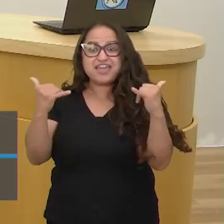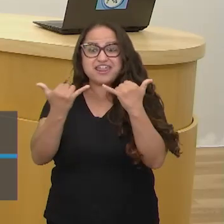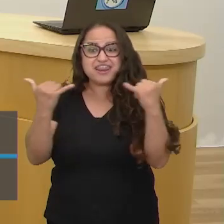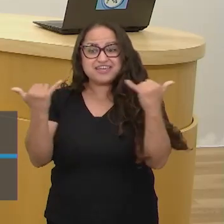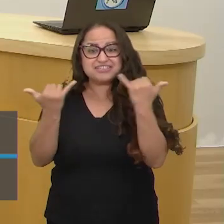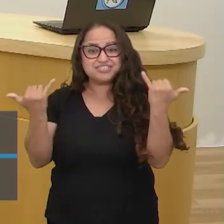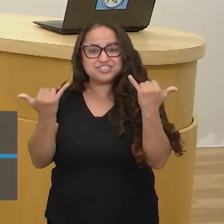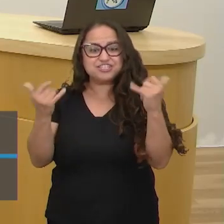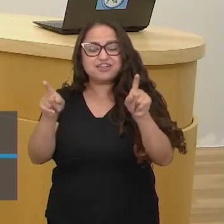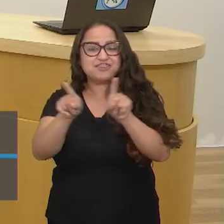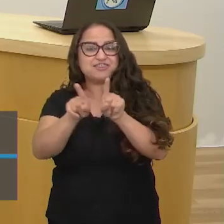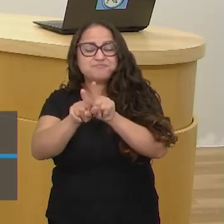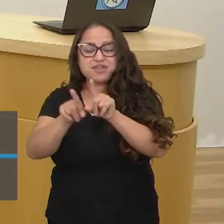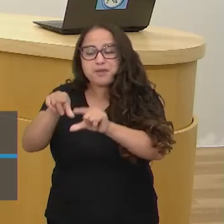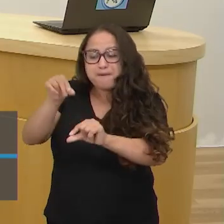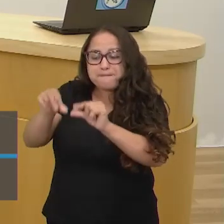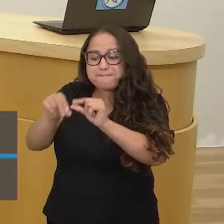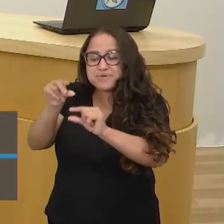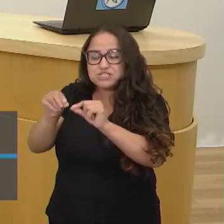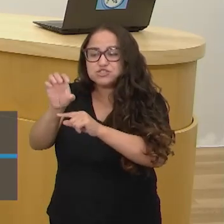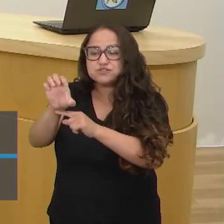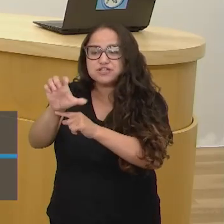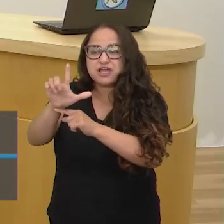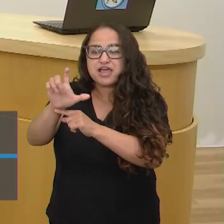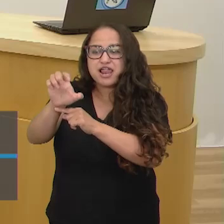energia e as partículas